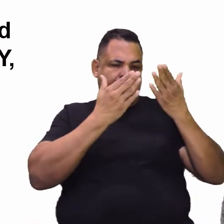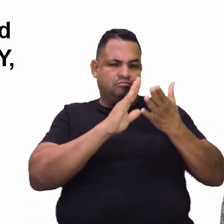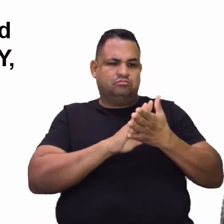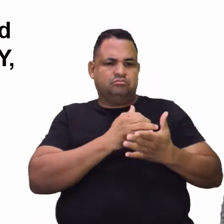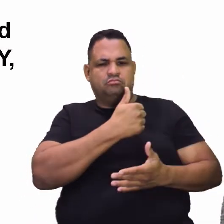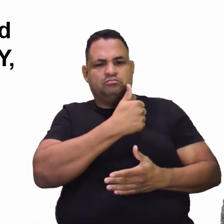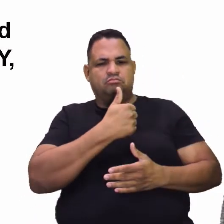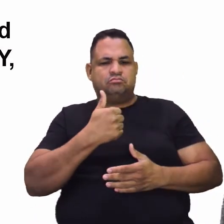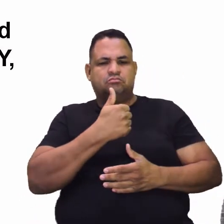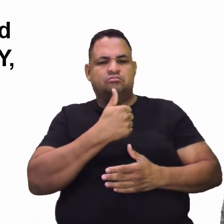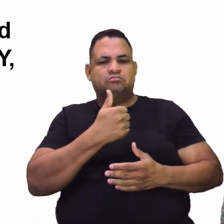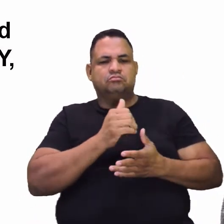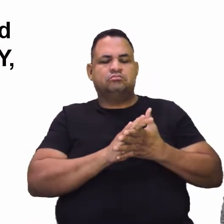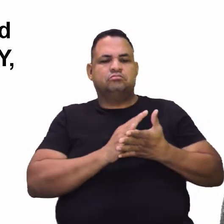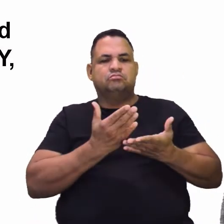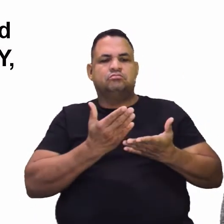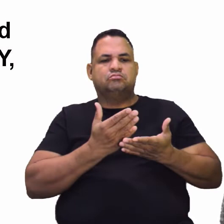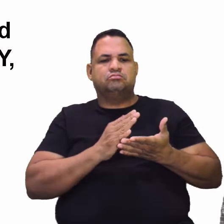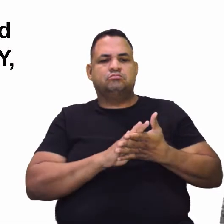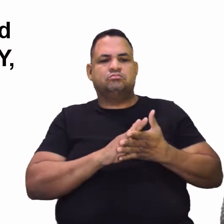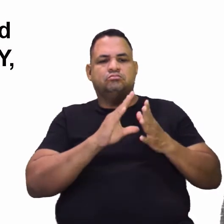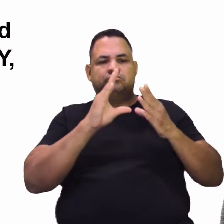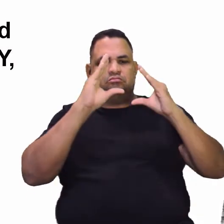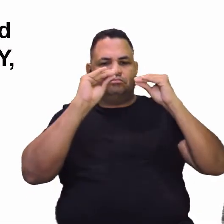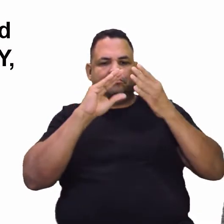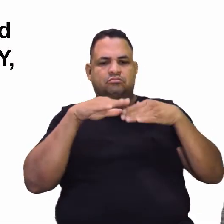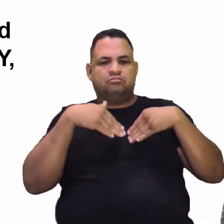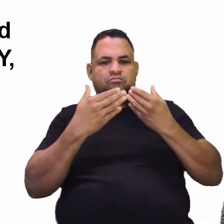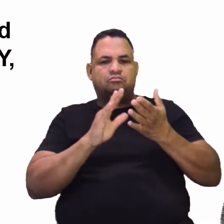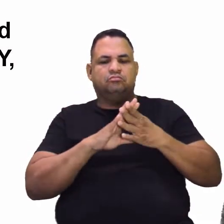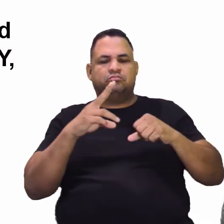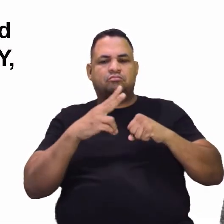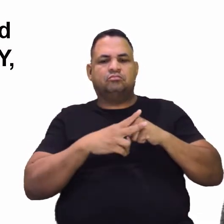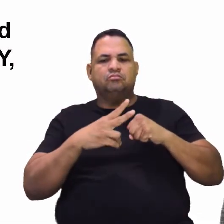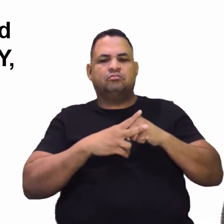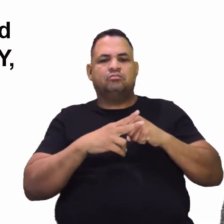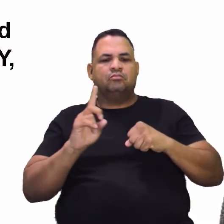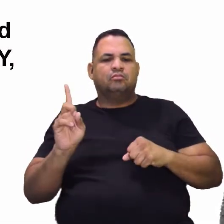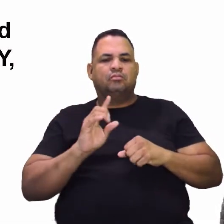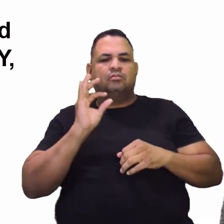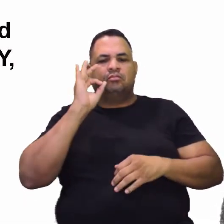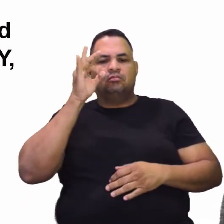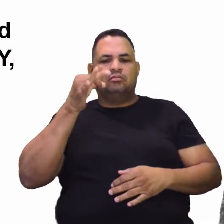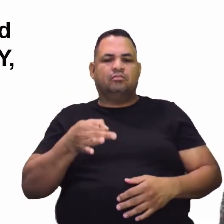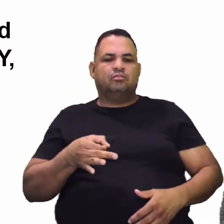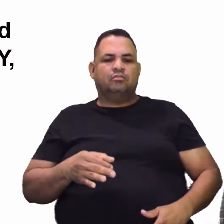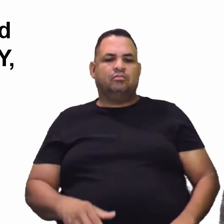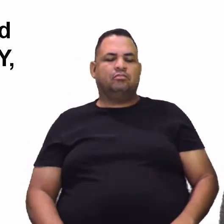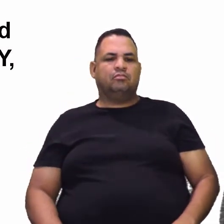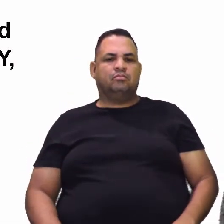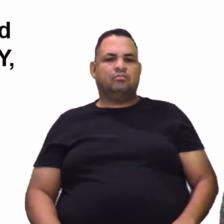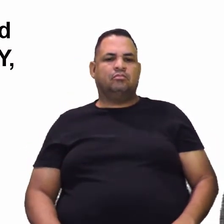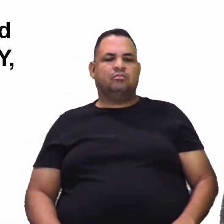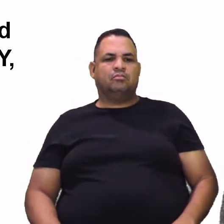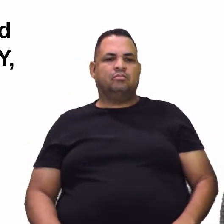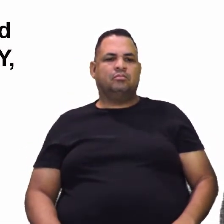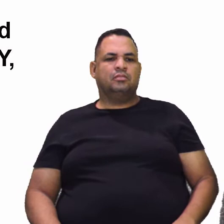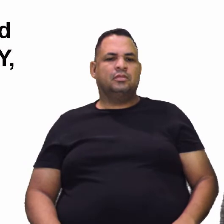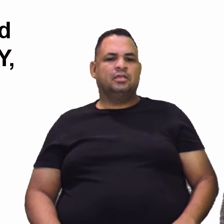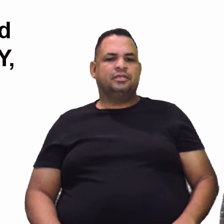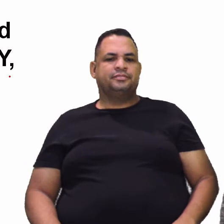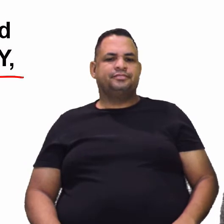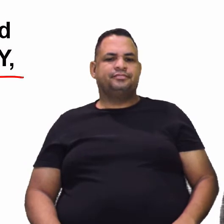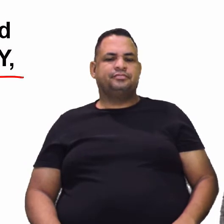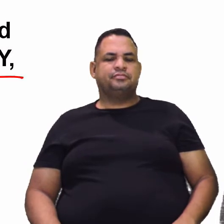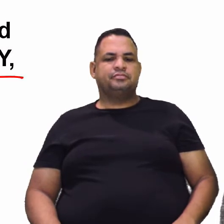horas da noite, trocando o sujeito por Kelly, qual a forma verbal negativa correta? Então, eu vou trocar de novo